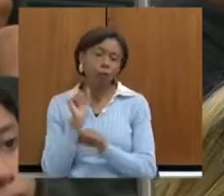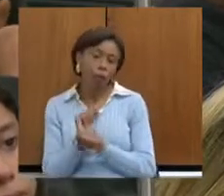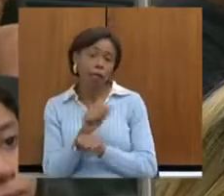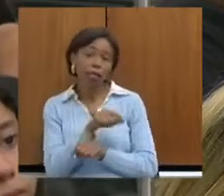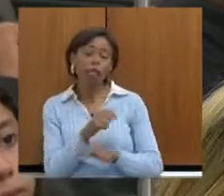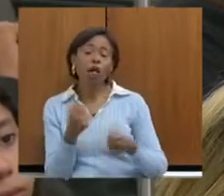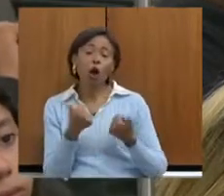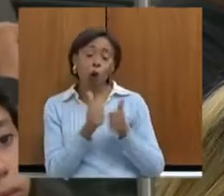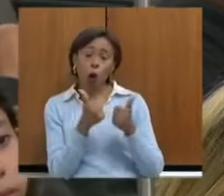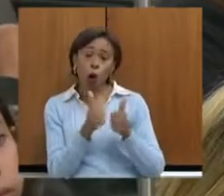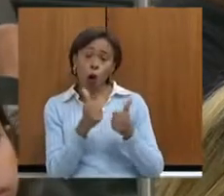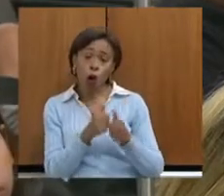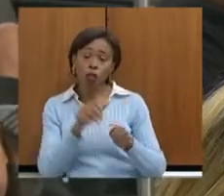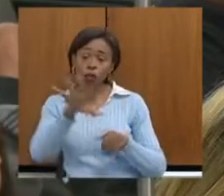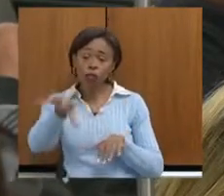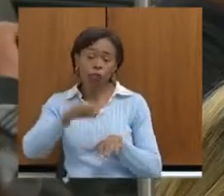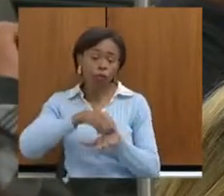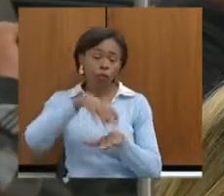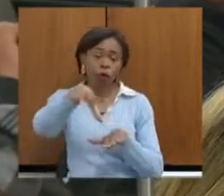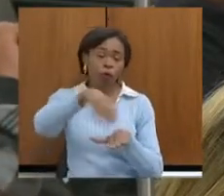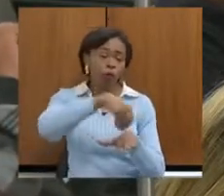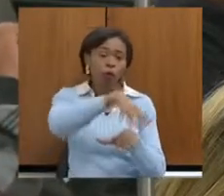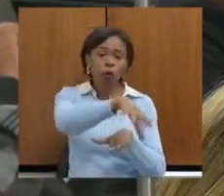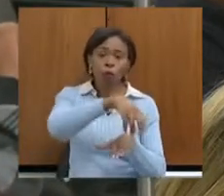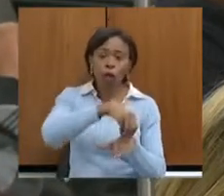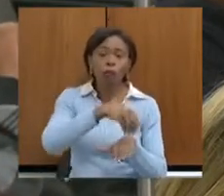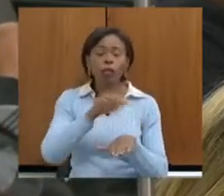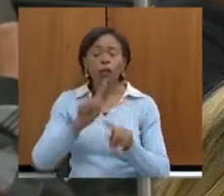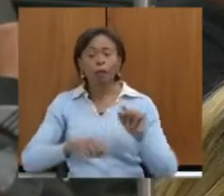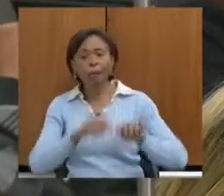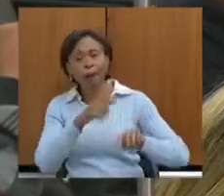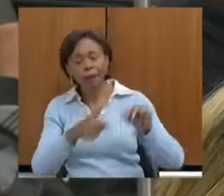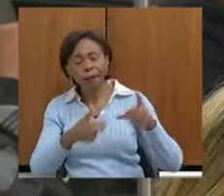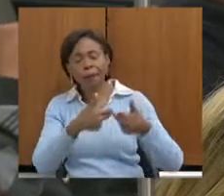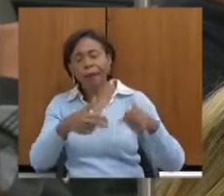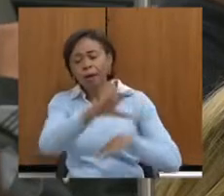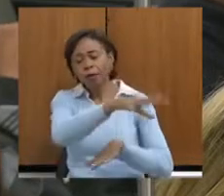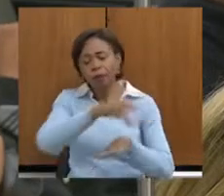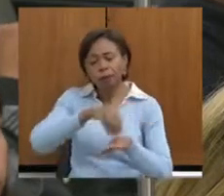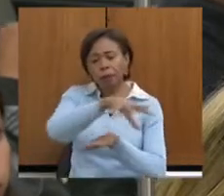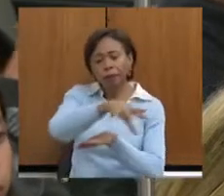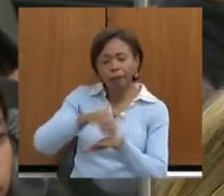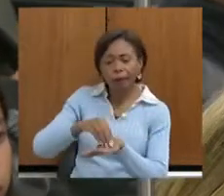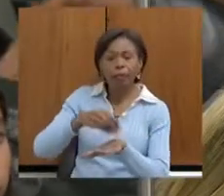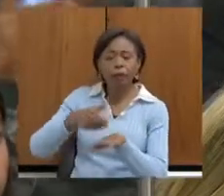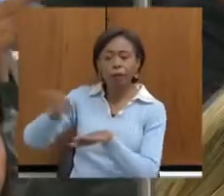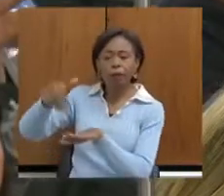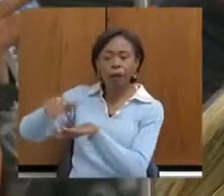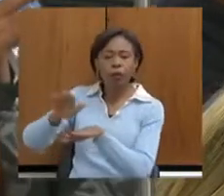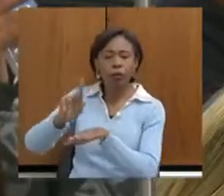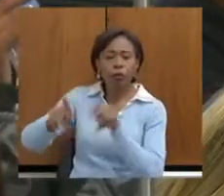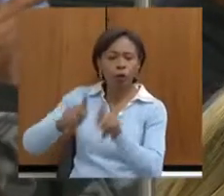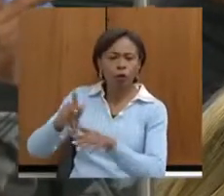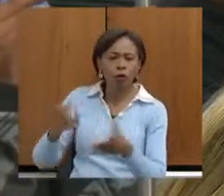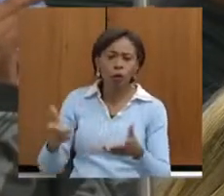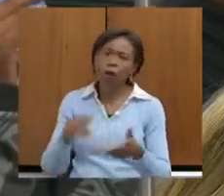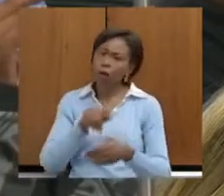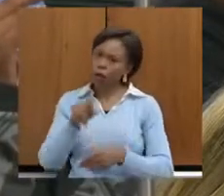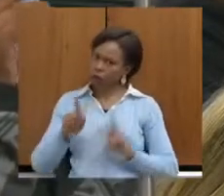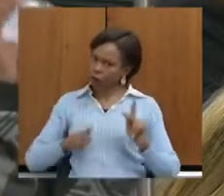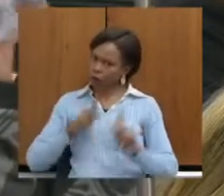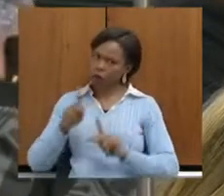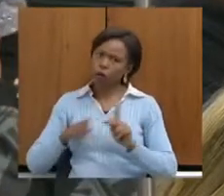passageiro foi para tirar no outro carregado mercadoria então o povo aí nós vai chegando um pouco um ponto